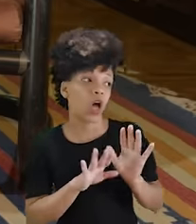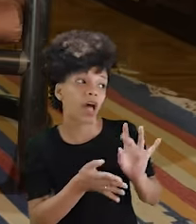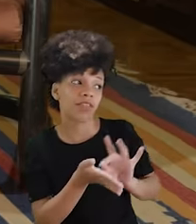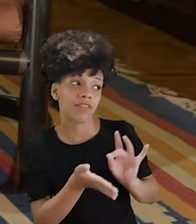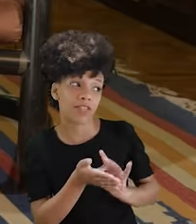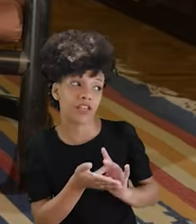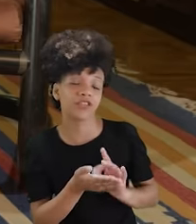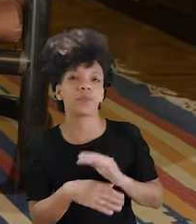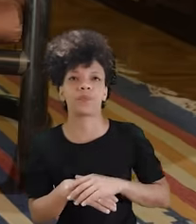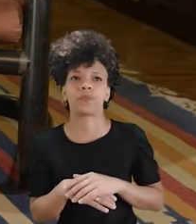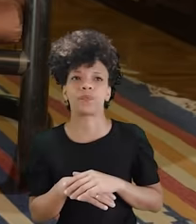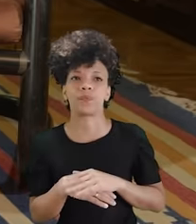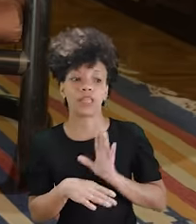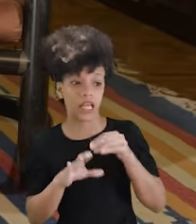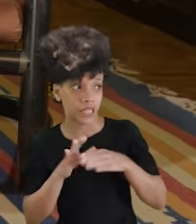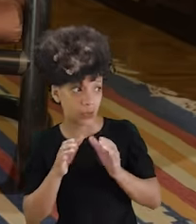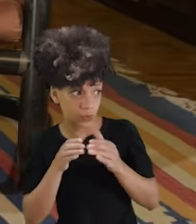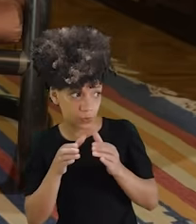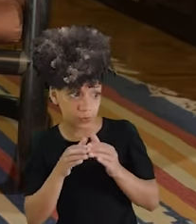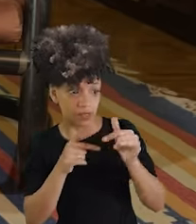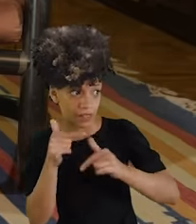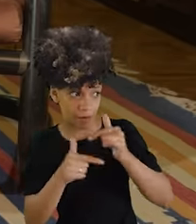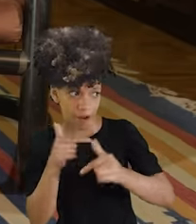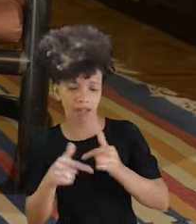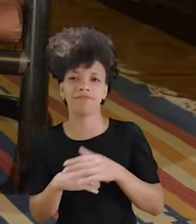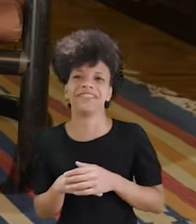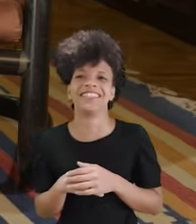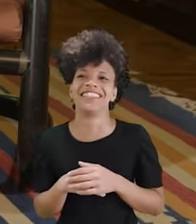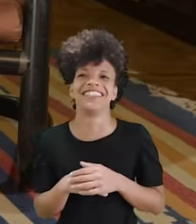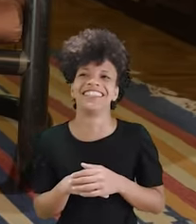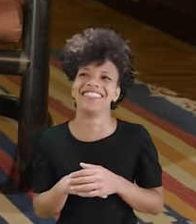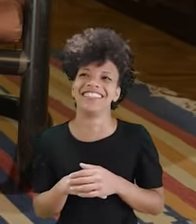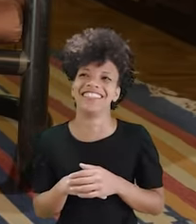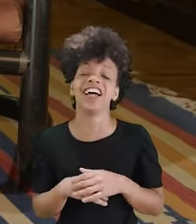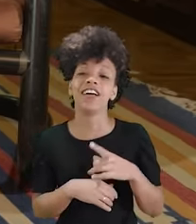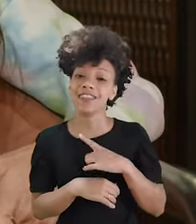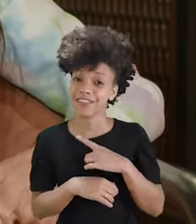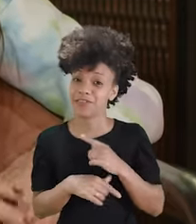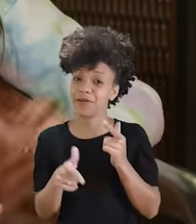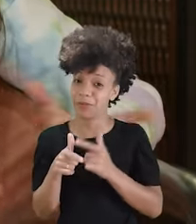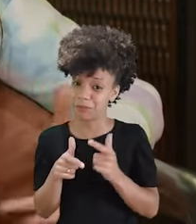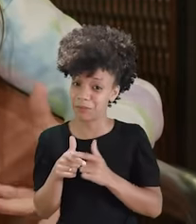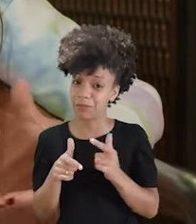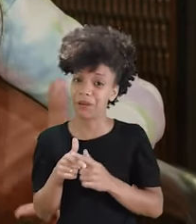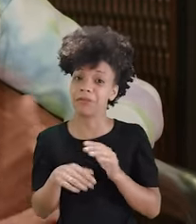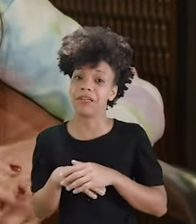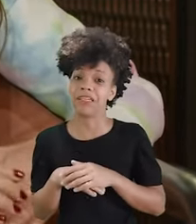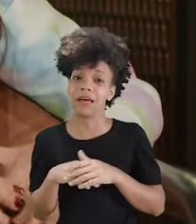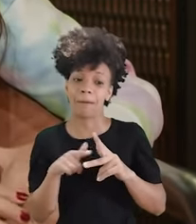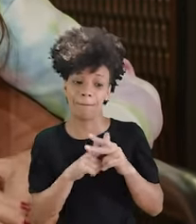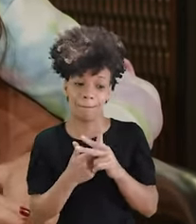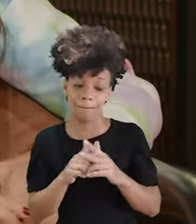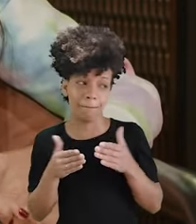tipo assim na verdade de dentro de uma companhia que eu trabalhei esteve um grande problema